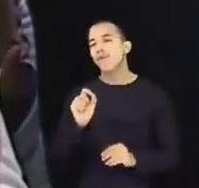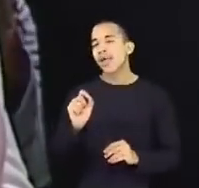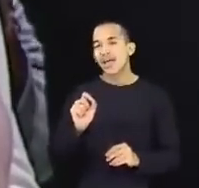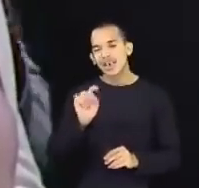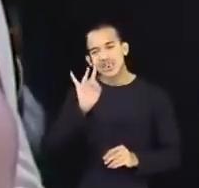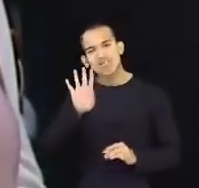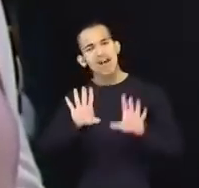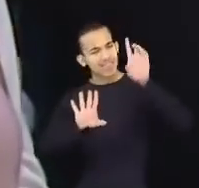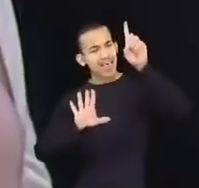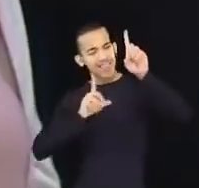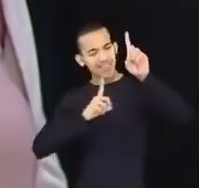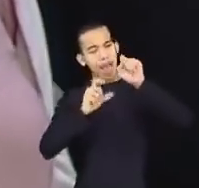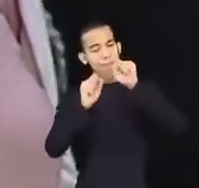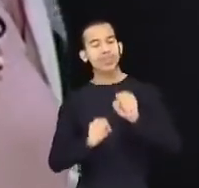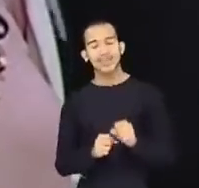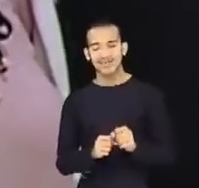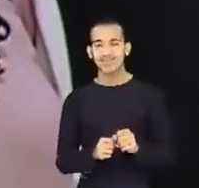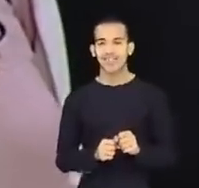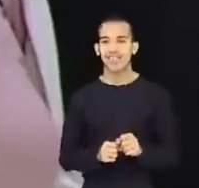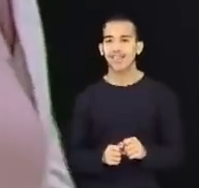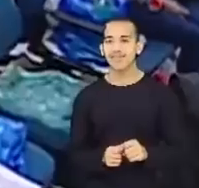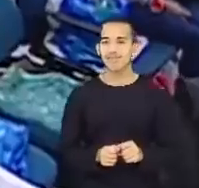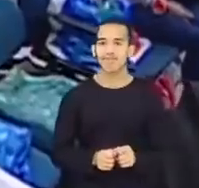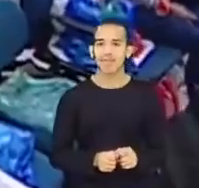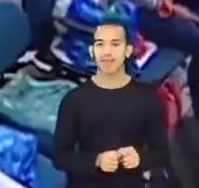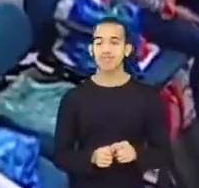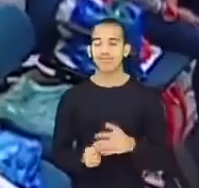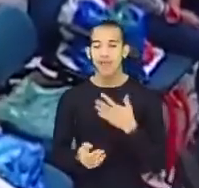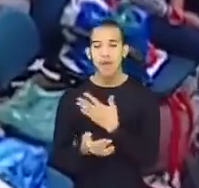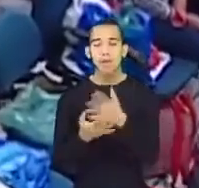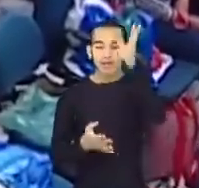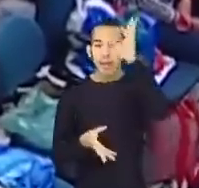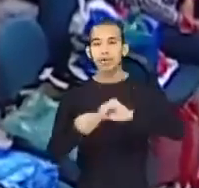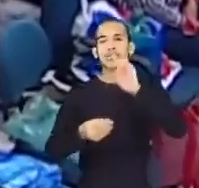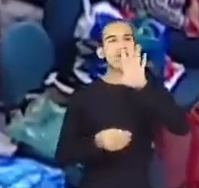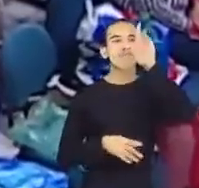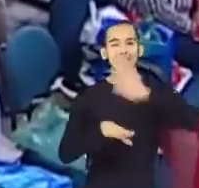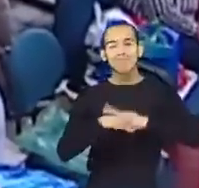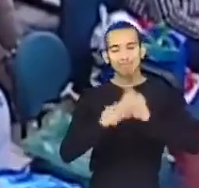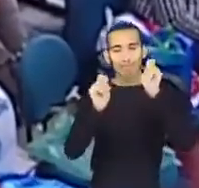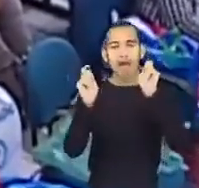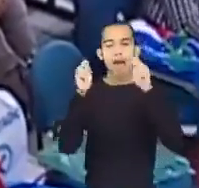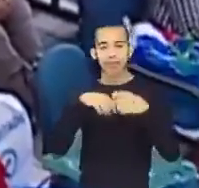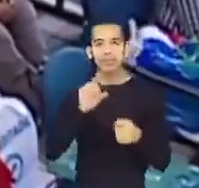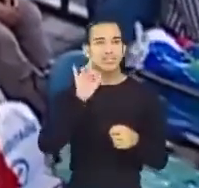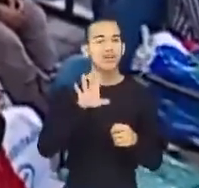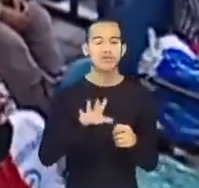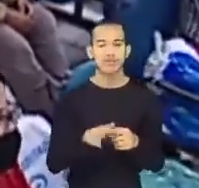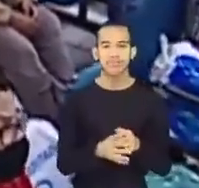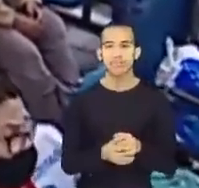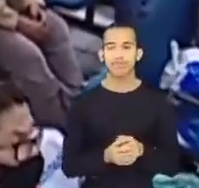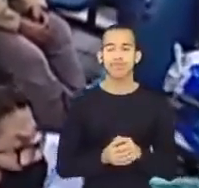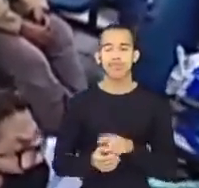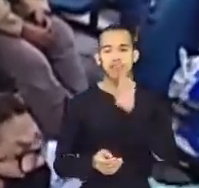só Deus tem poder. A gente entende que só Deus é grande, só Deus é capaz.